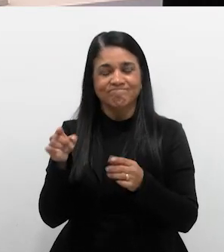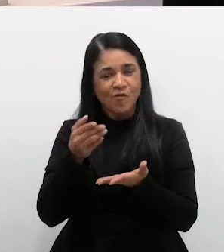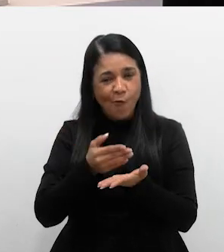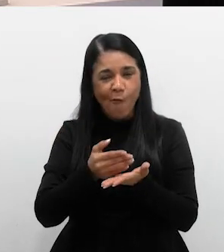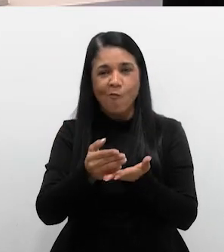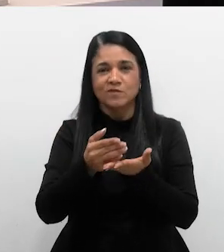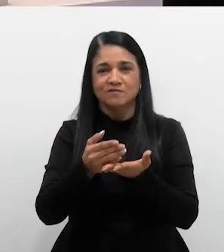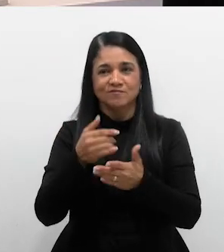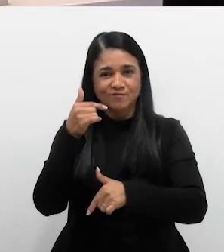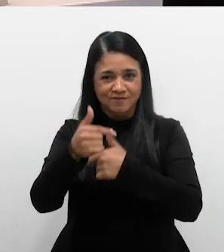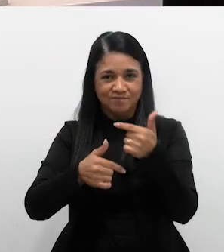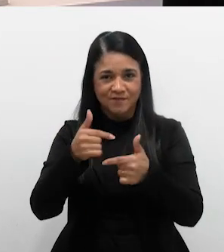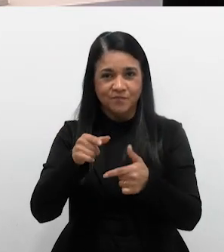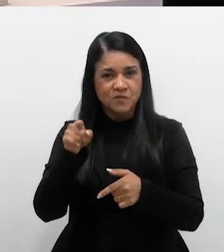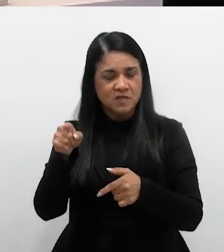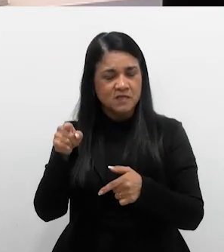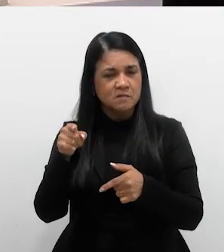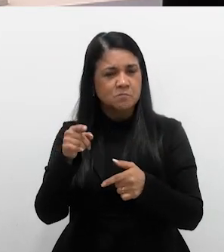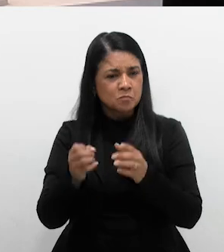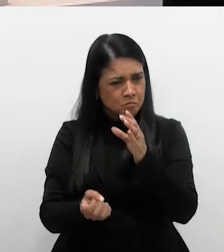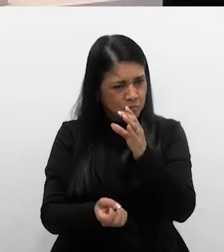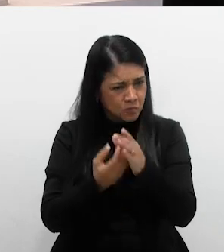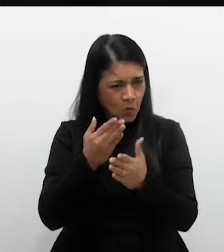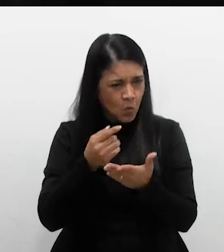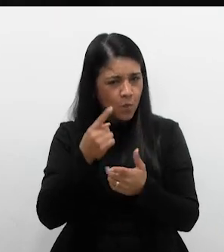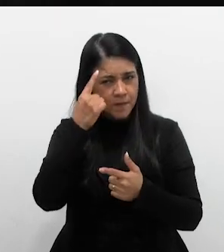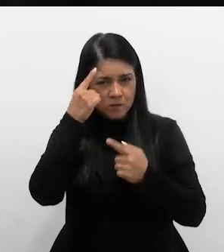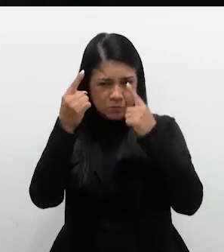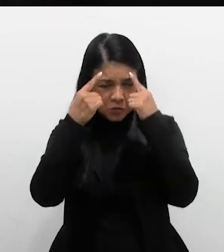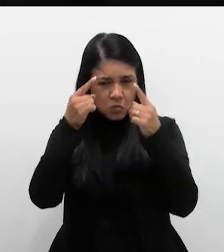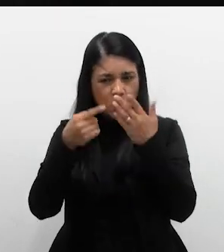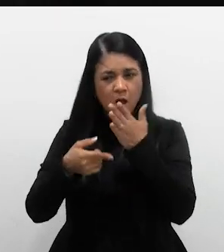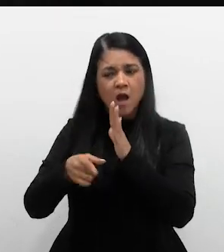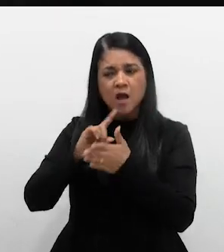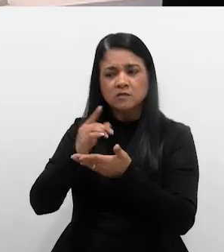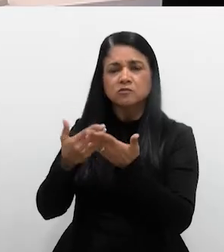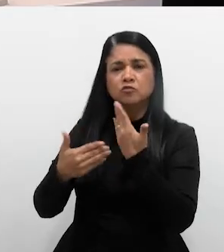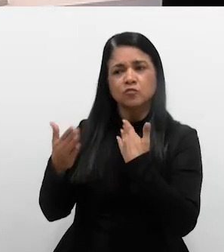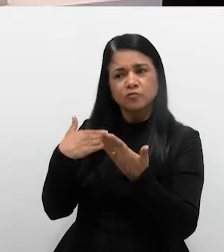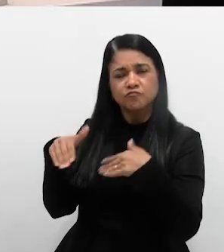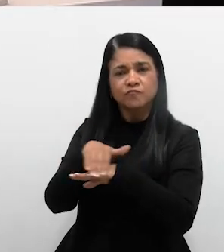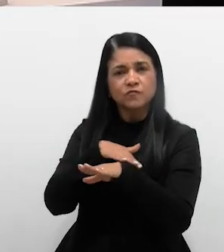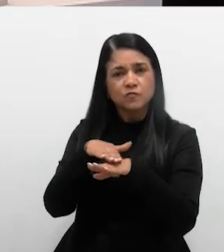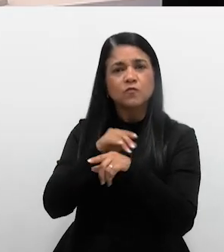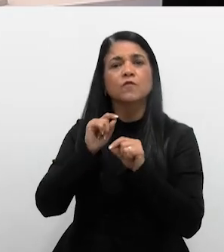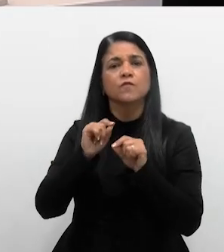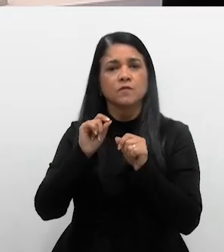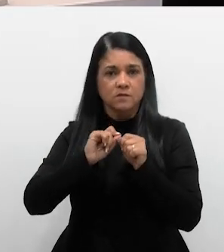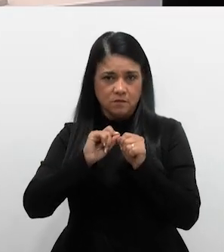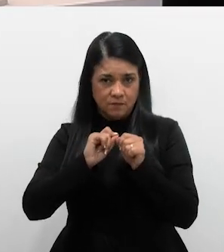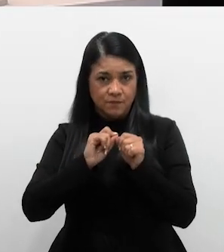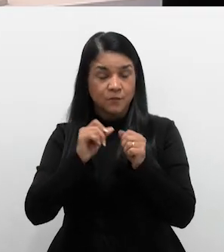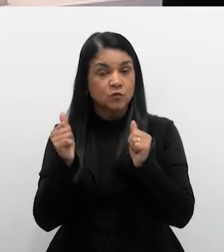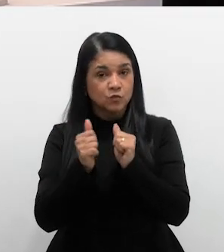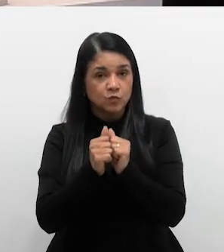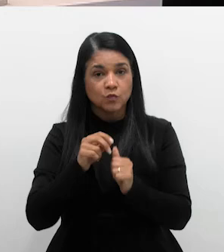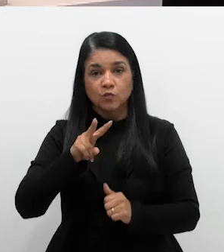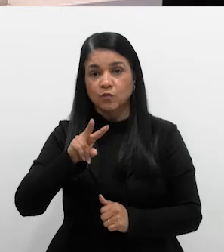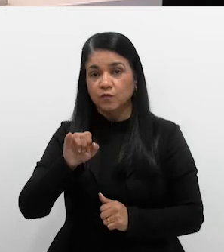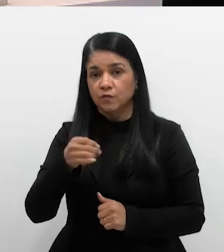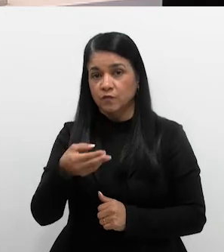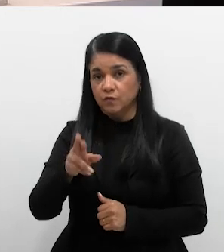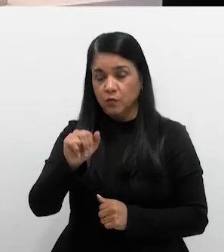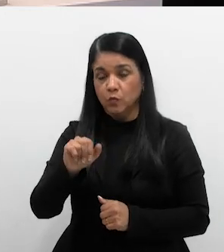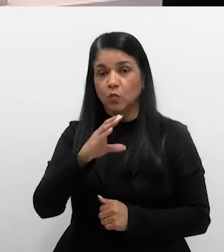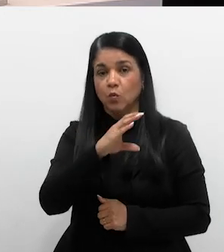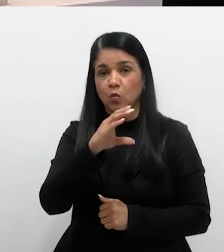é o pontapé da jornada. Essa produção partiu o quê? Da sua cabeça, é isso? A gente conversou muito sobre o que deveria fazer, né? E em conjunto com